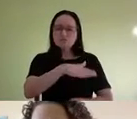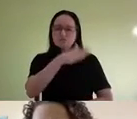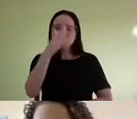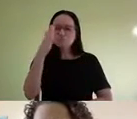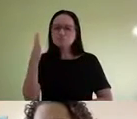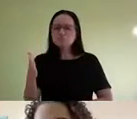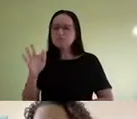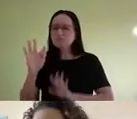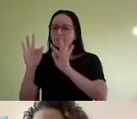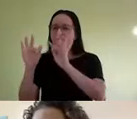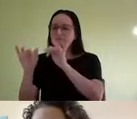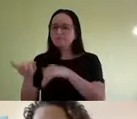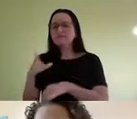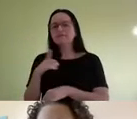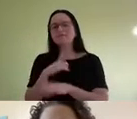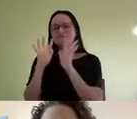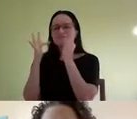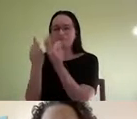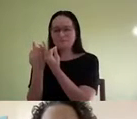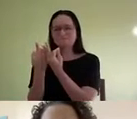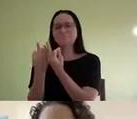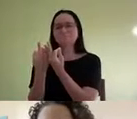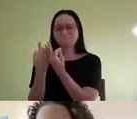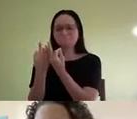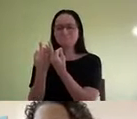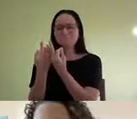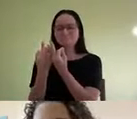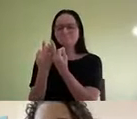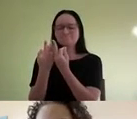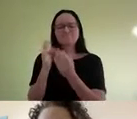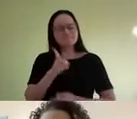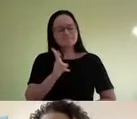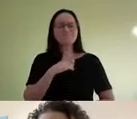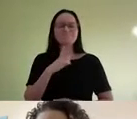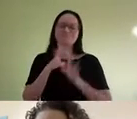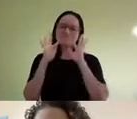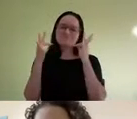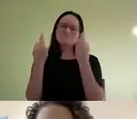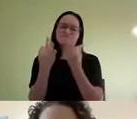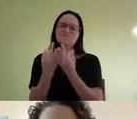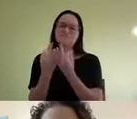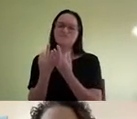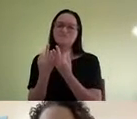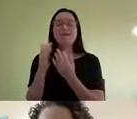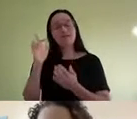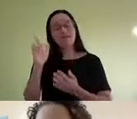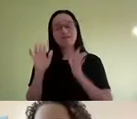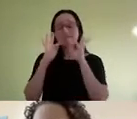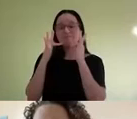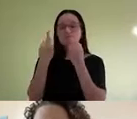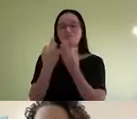a tem a nossa família, né? O nosso foco acaba sendo a nossa família, e é a nossa família que traz essa